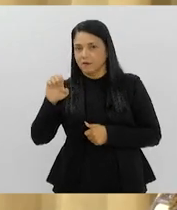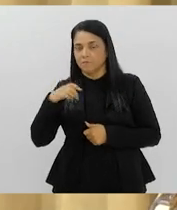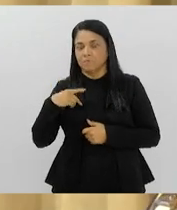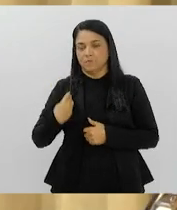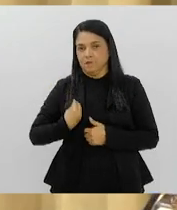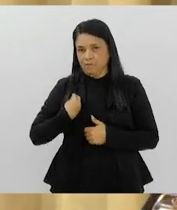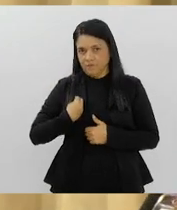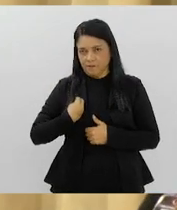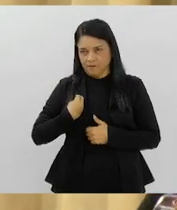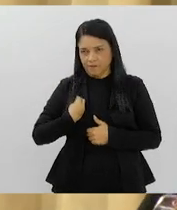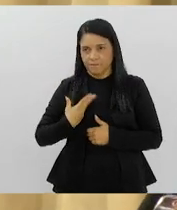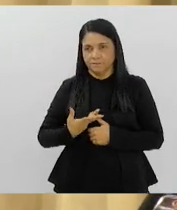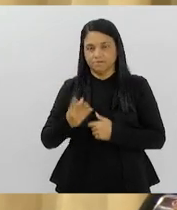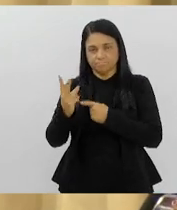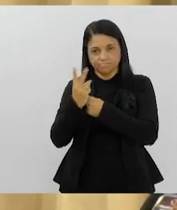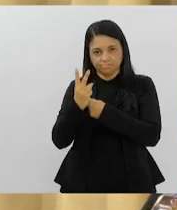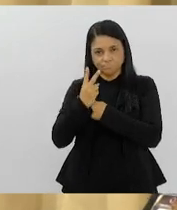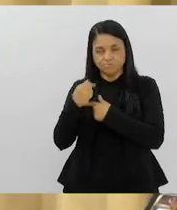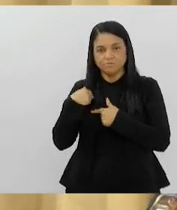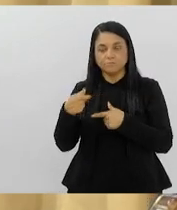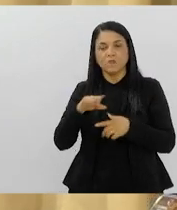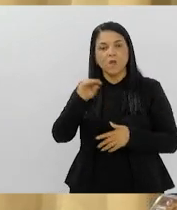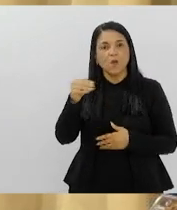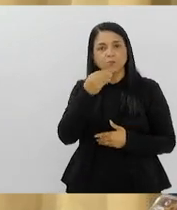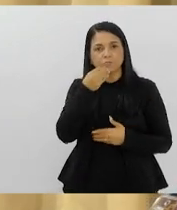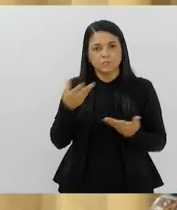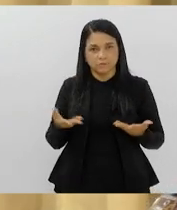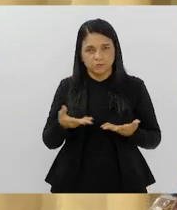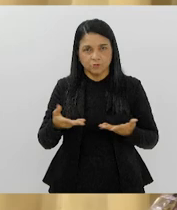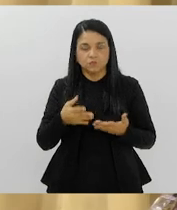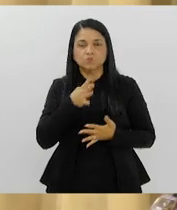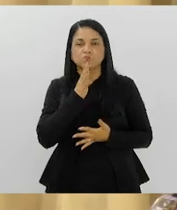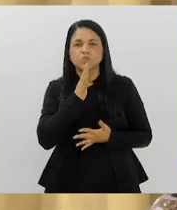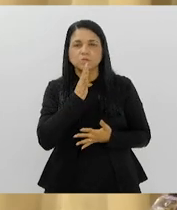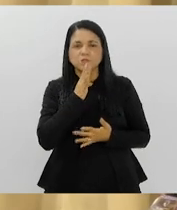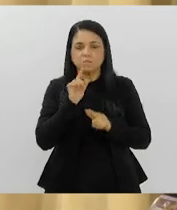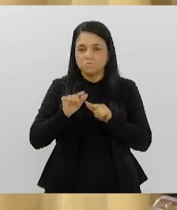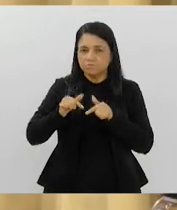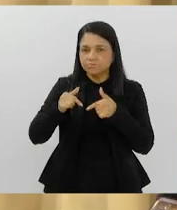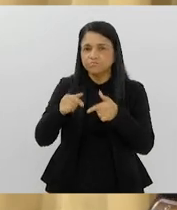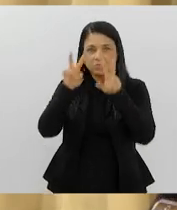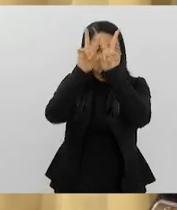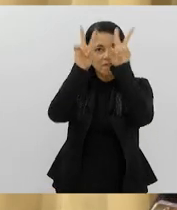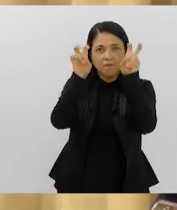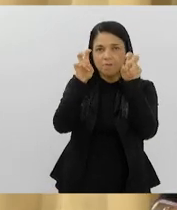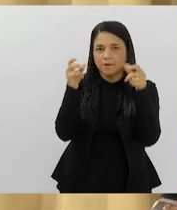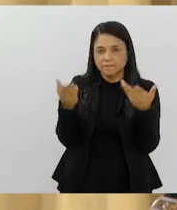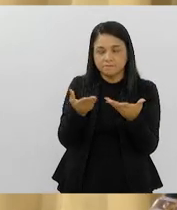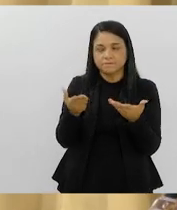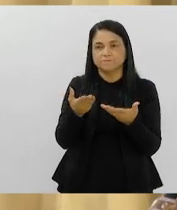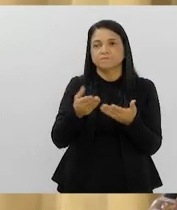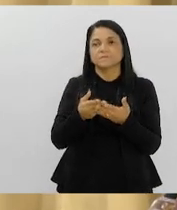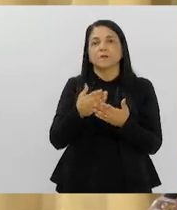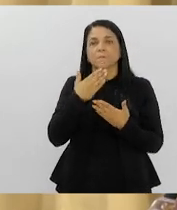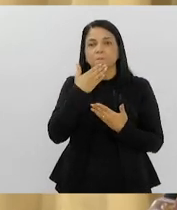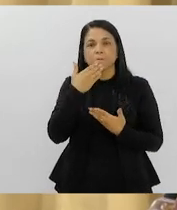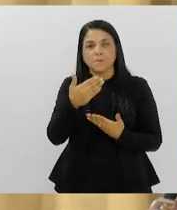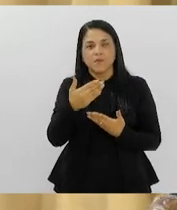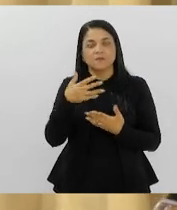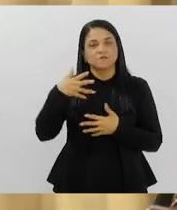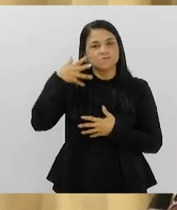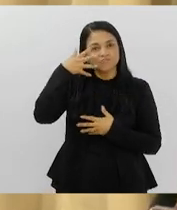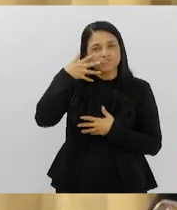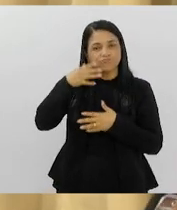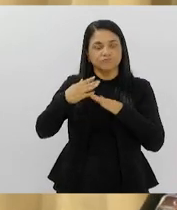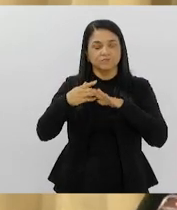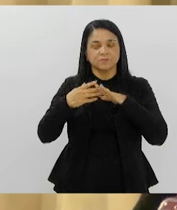que a gente passa agora a ter a oportunidade de conhecer efetivamente esse assunto. Peço, né, aos nossos panelistas que respeitem o tempo,